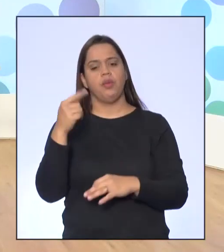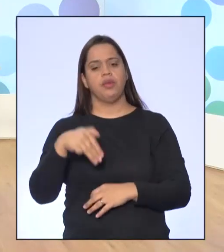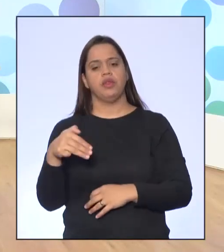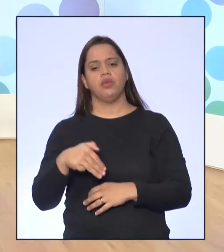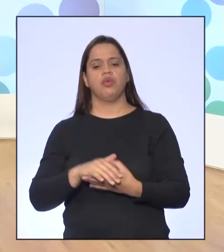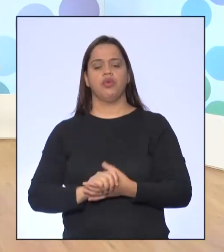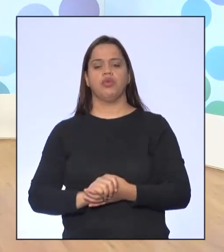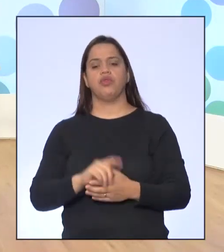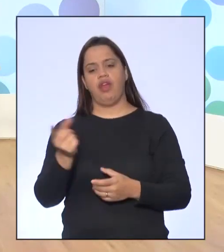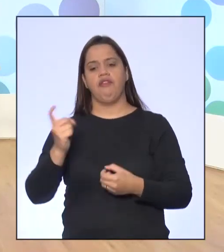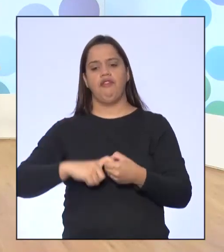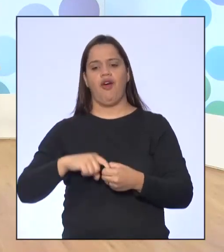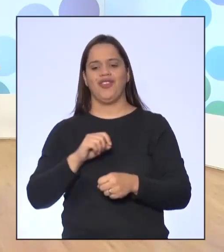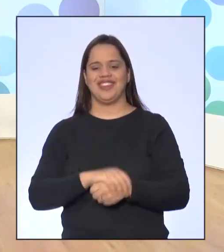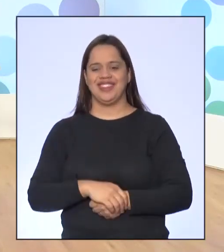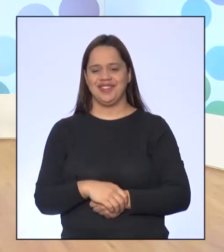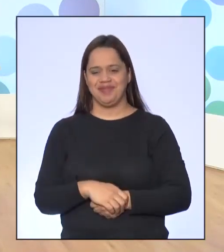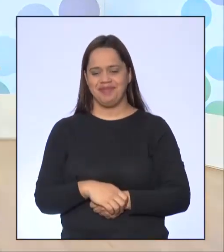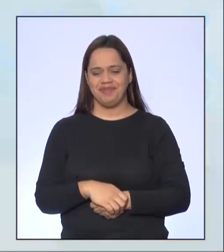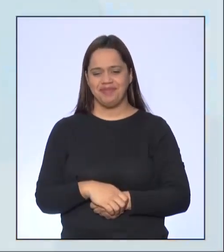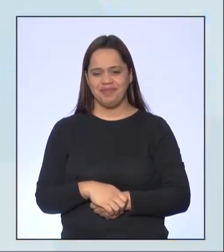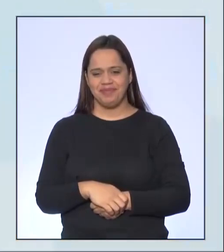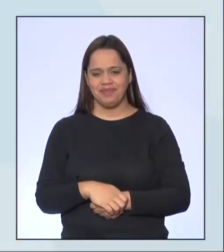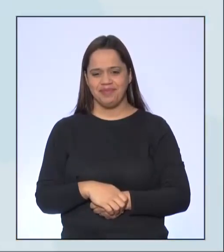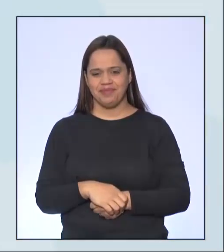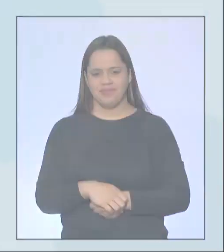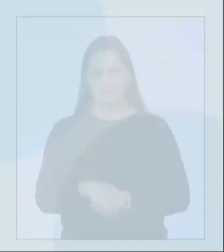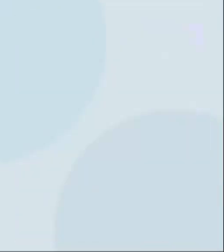minuto, tá fácil, a gente né? já volta, tá bom? Vamos lá?